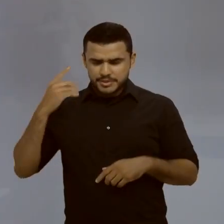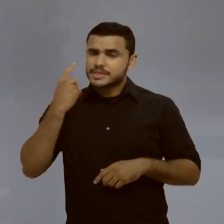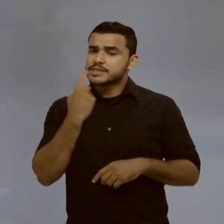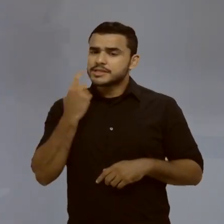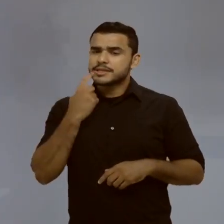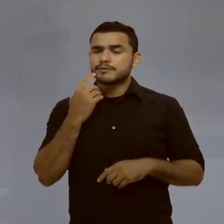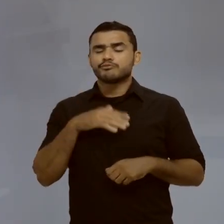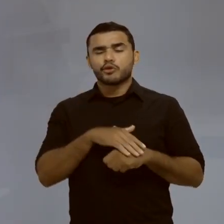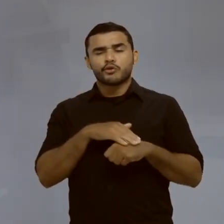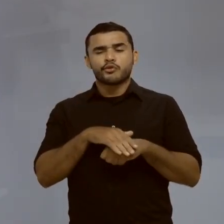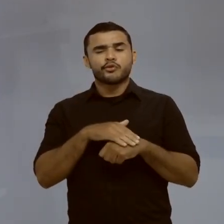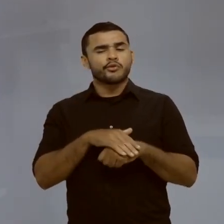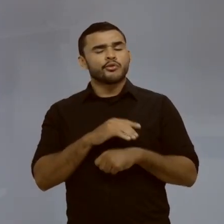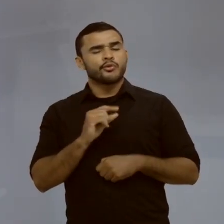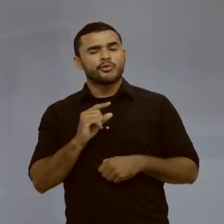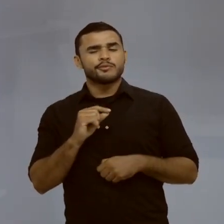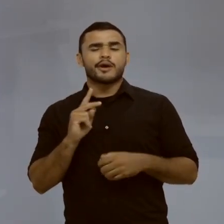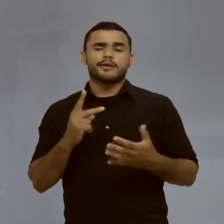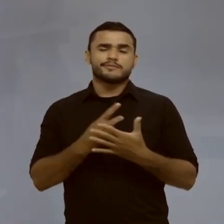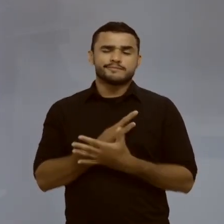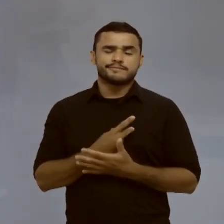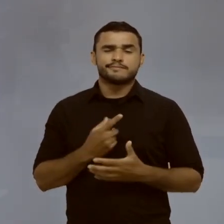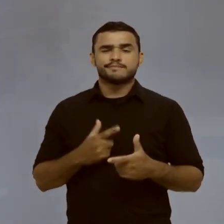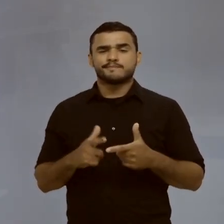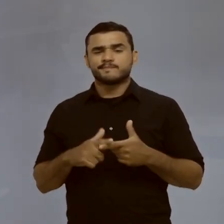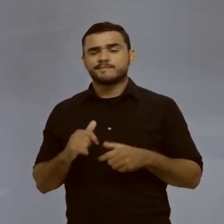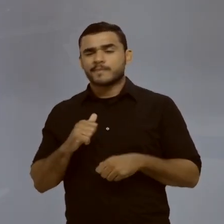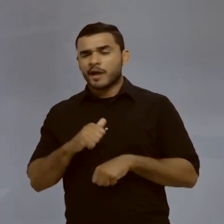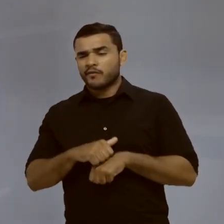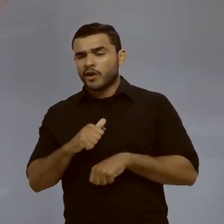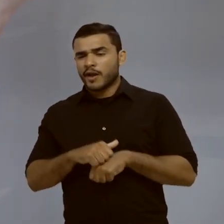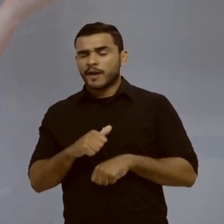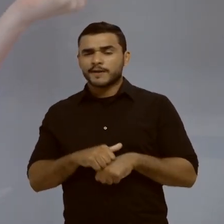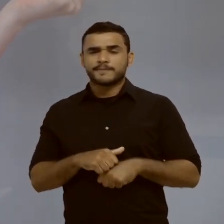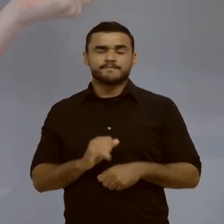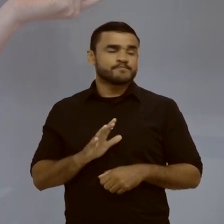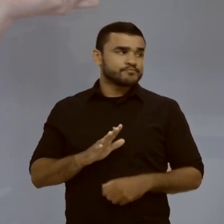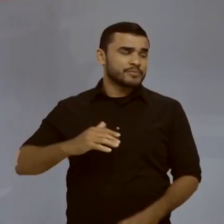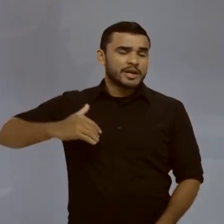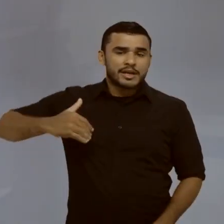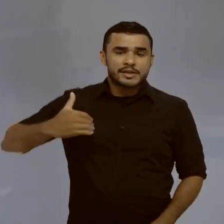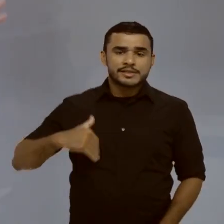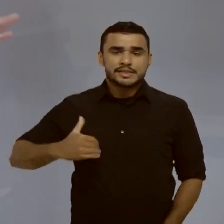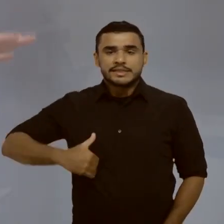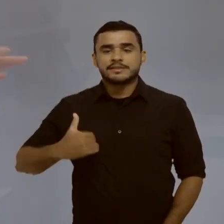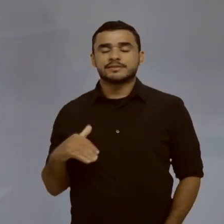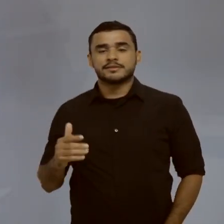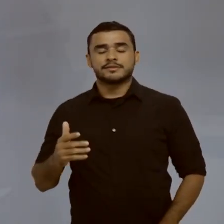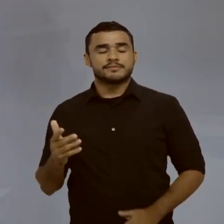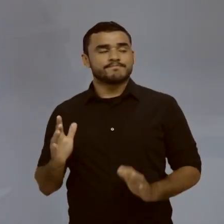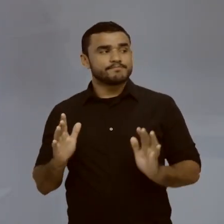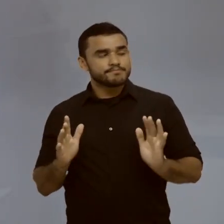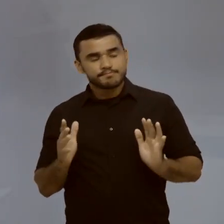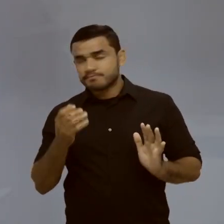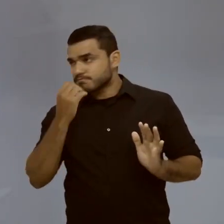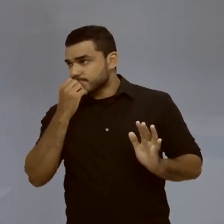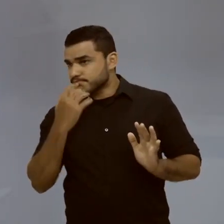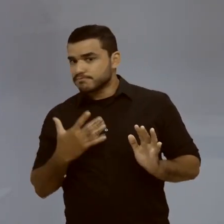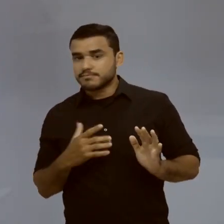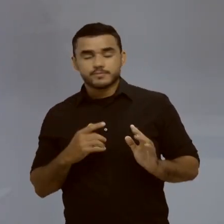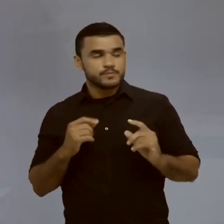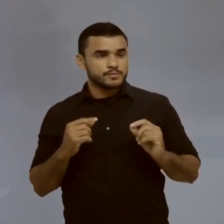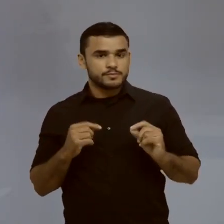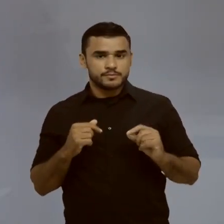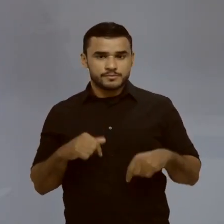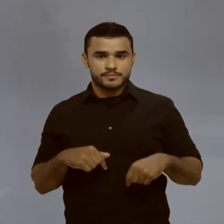comentando sobre o mau momento do Fortaleza, sobre o bom momento do Ceará, porém, nesse fim de semana